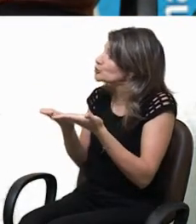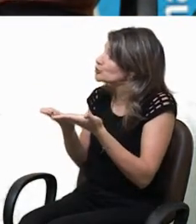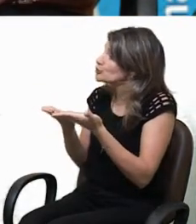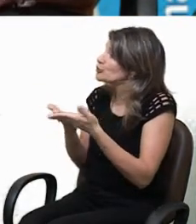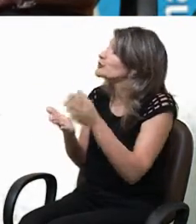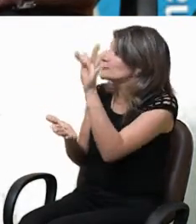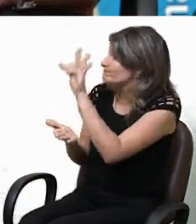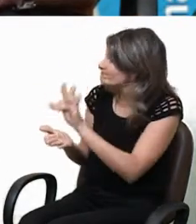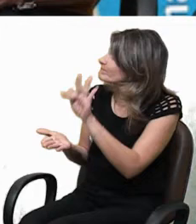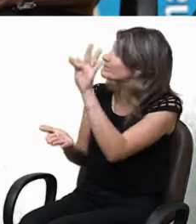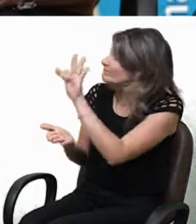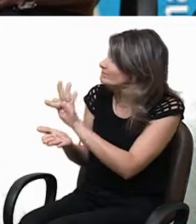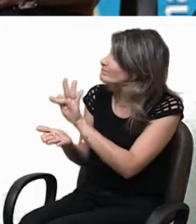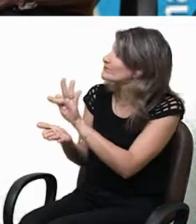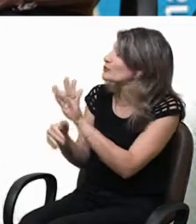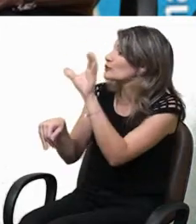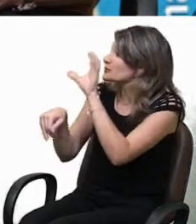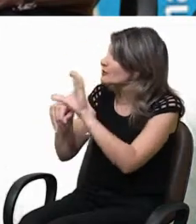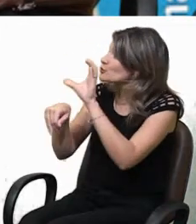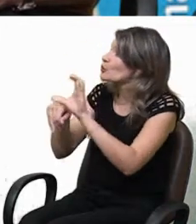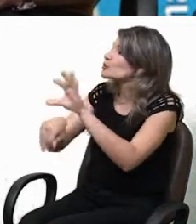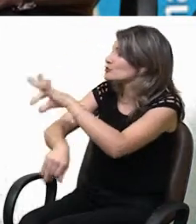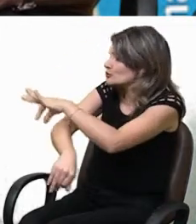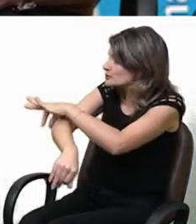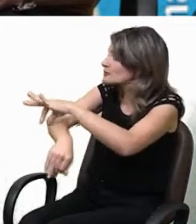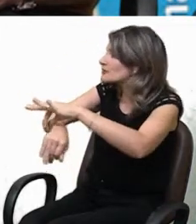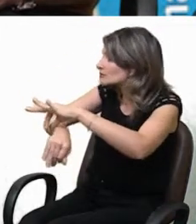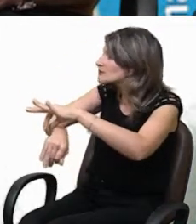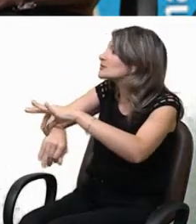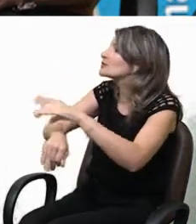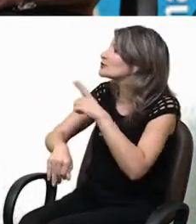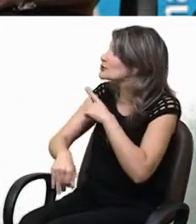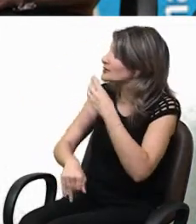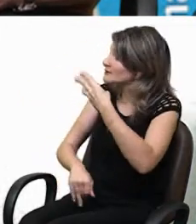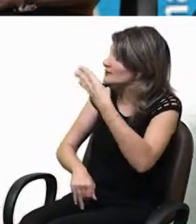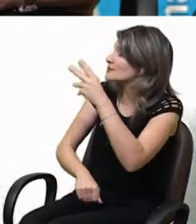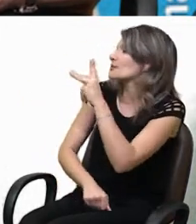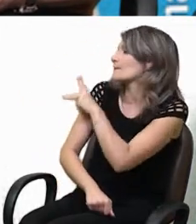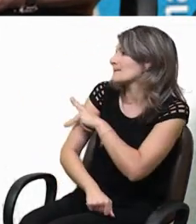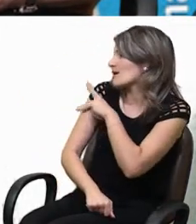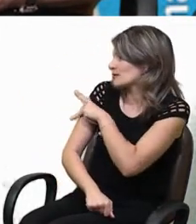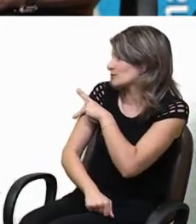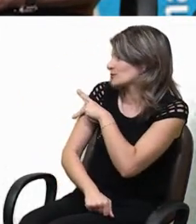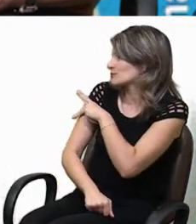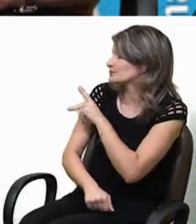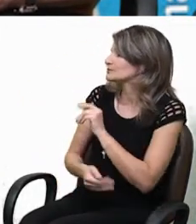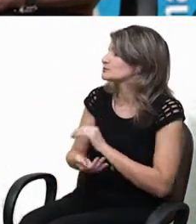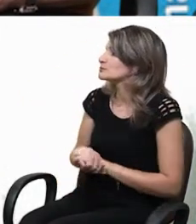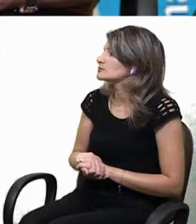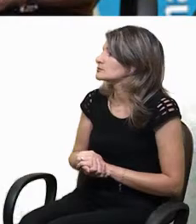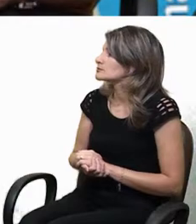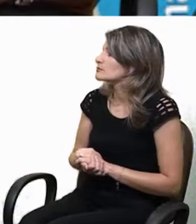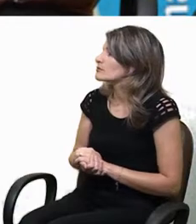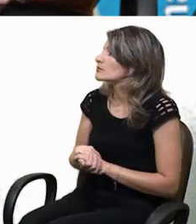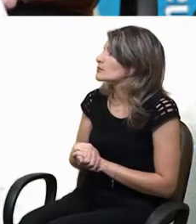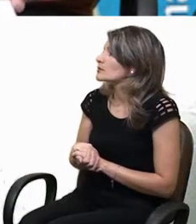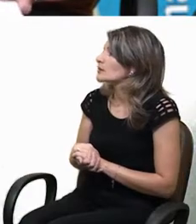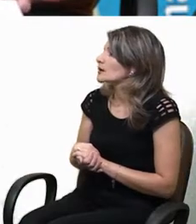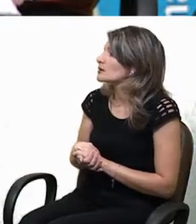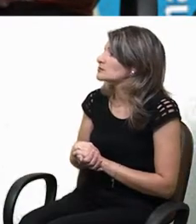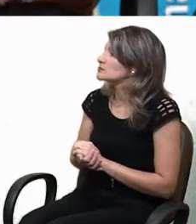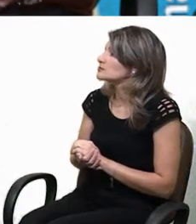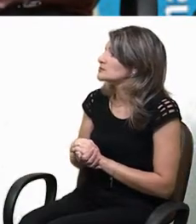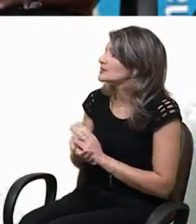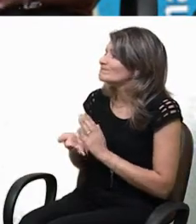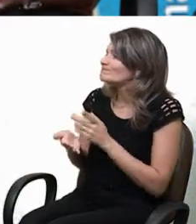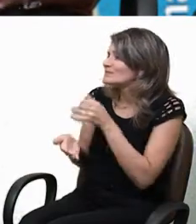né, pela sua deficiência, e hoje você faz faculdade, hoje você faz curso de